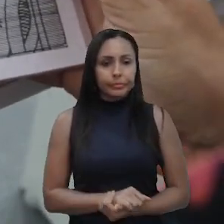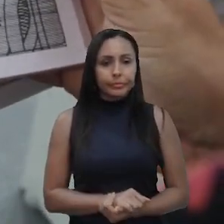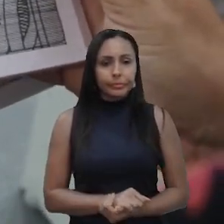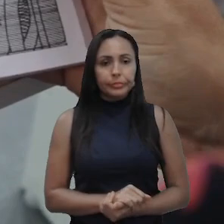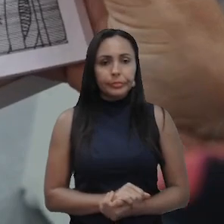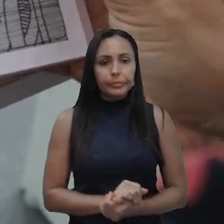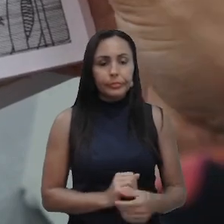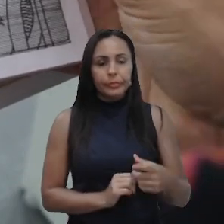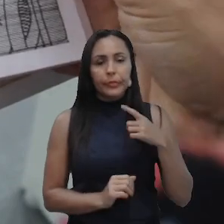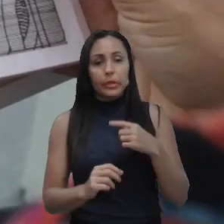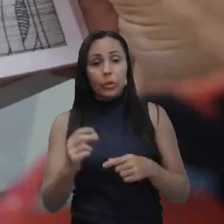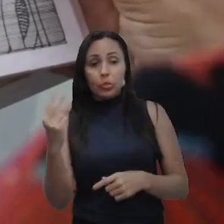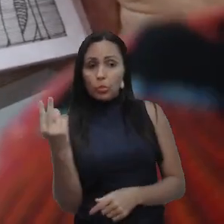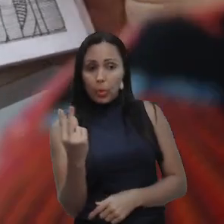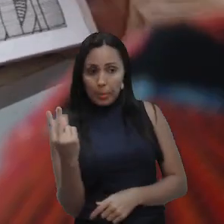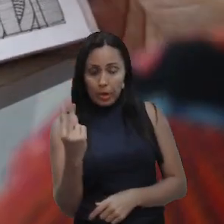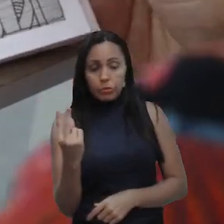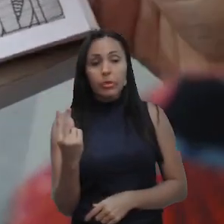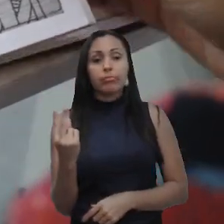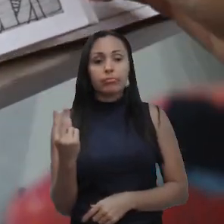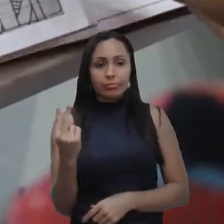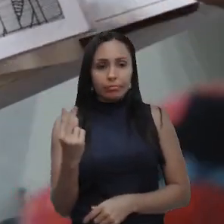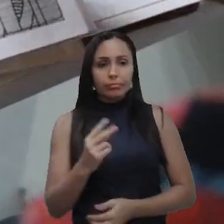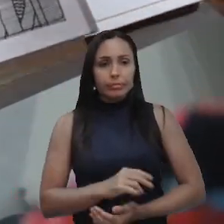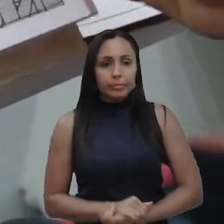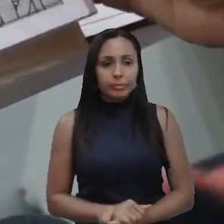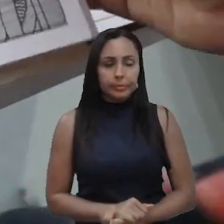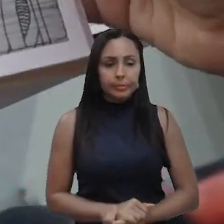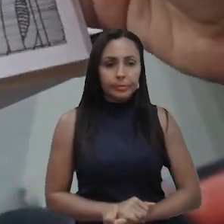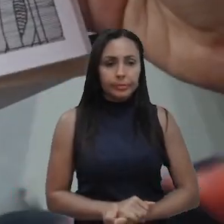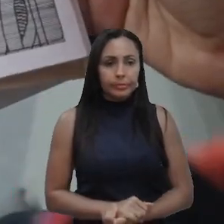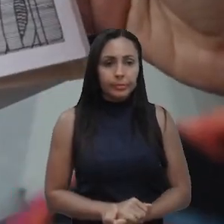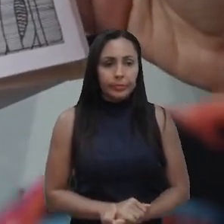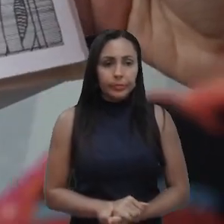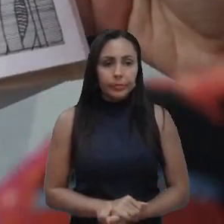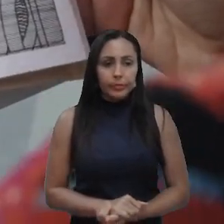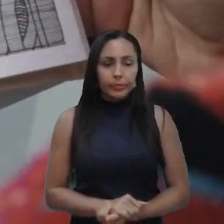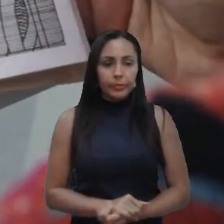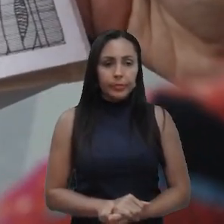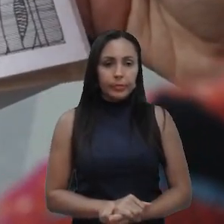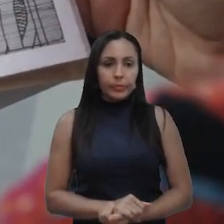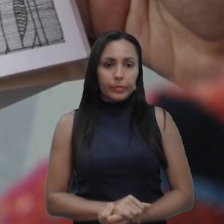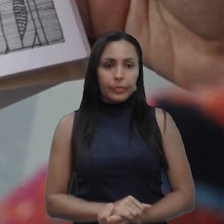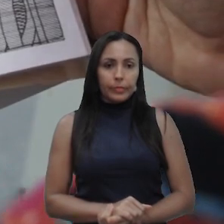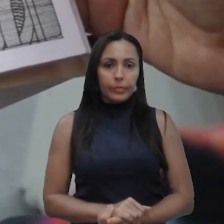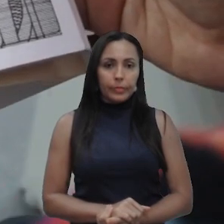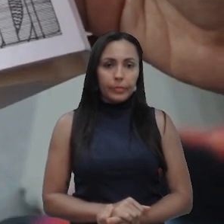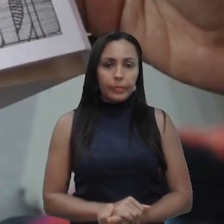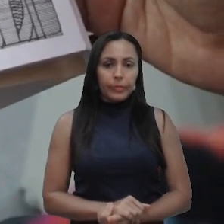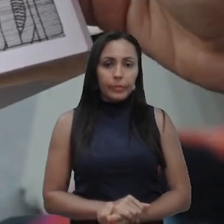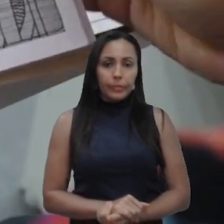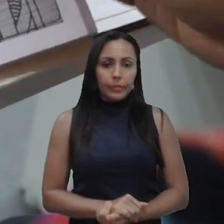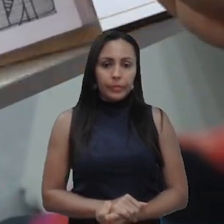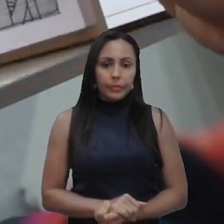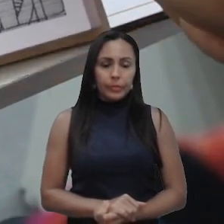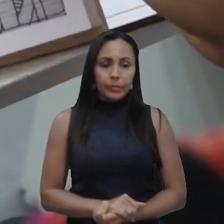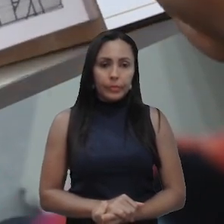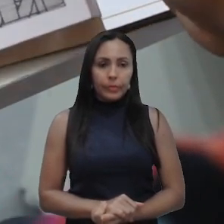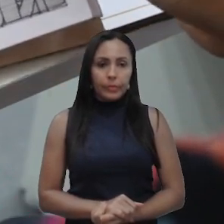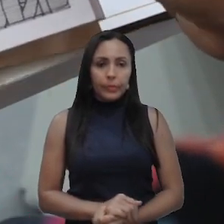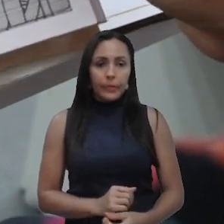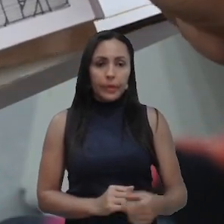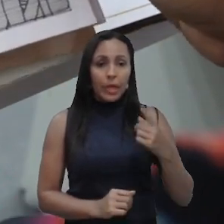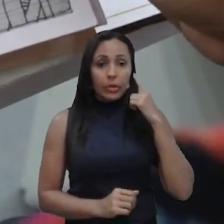nas 2 páginas, que aqui, se eu não me engano, é 1 a 6, e aí a gente tem